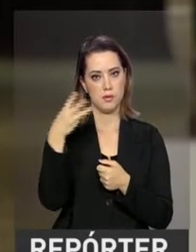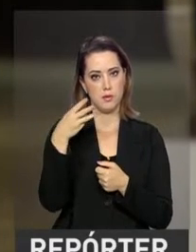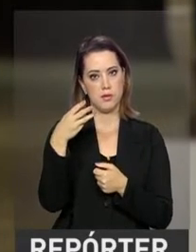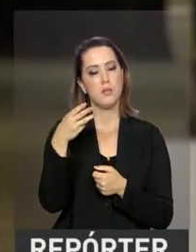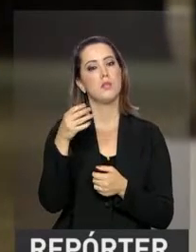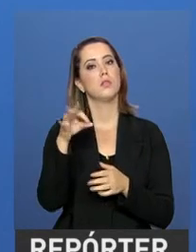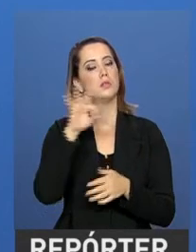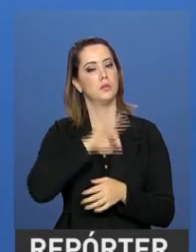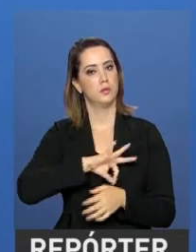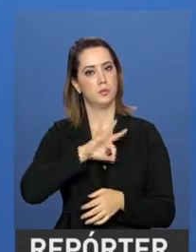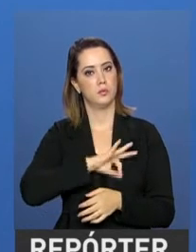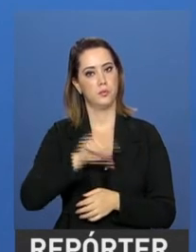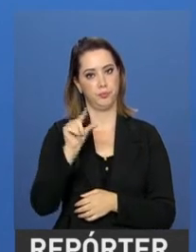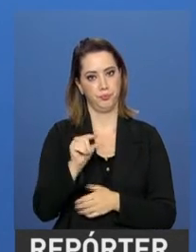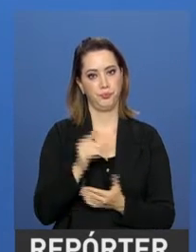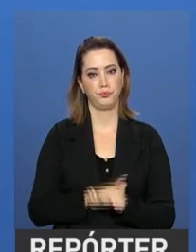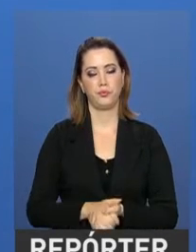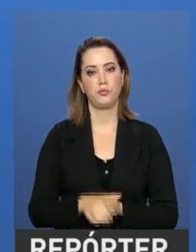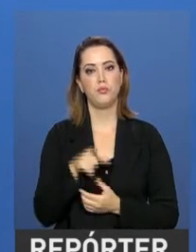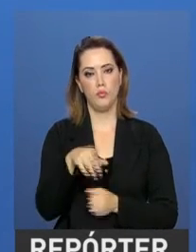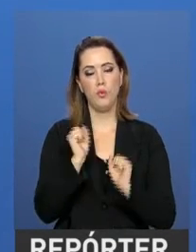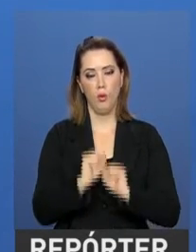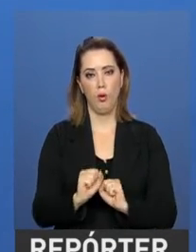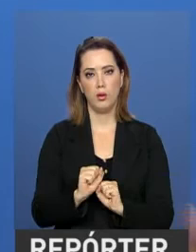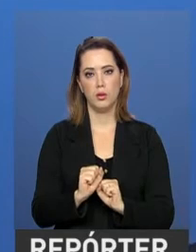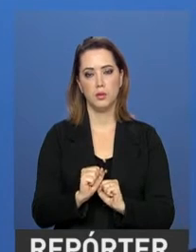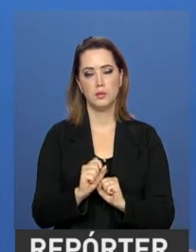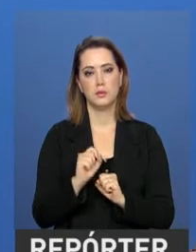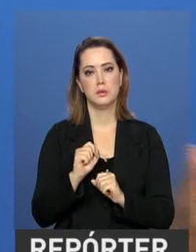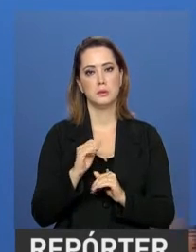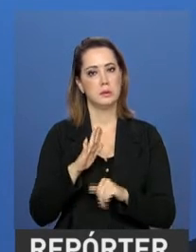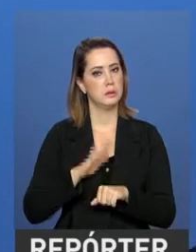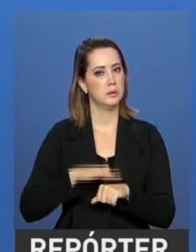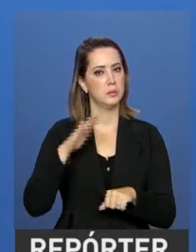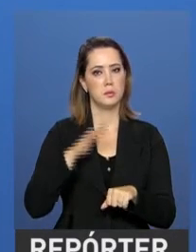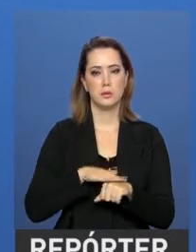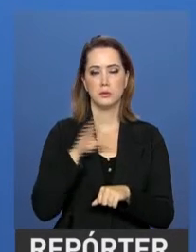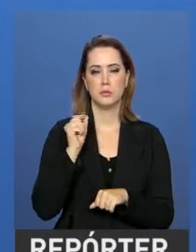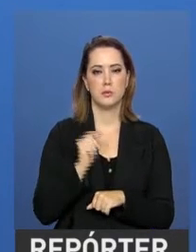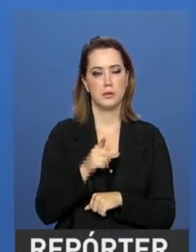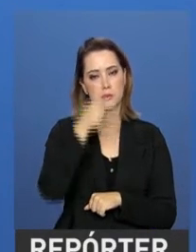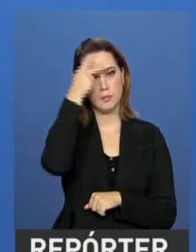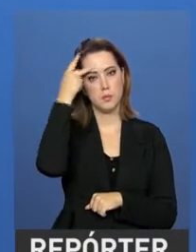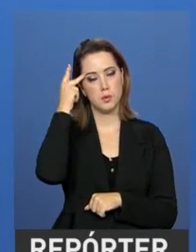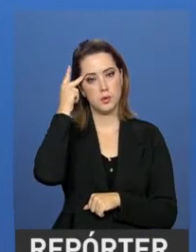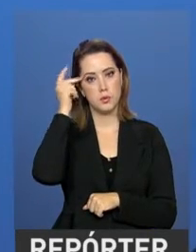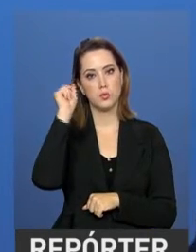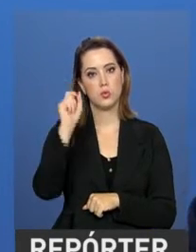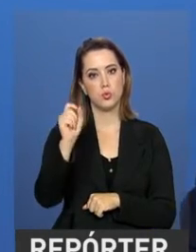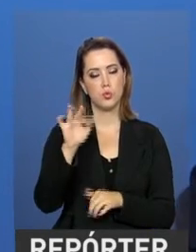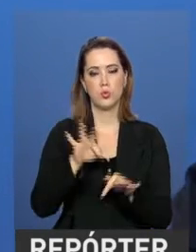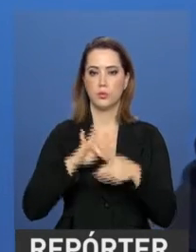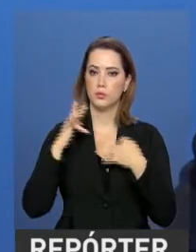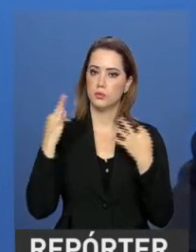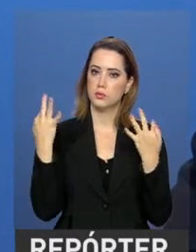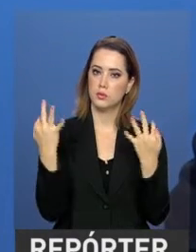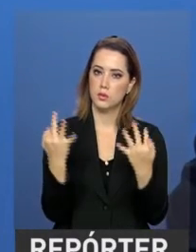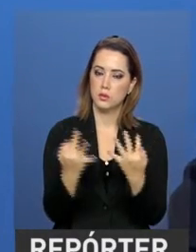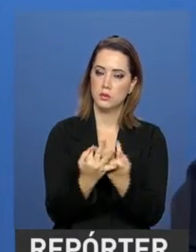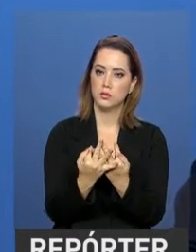mínimos o que permitirá que mais beneficiários e de famílias